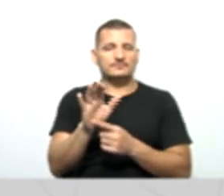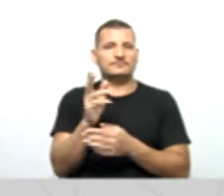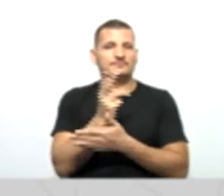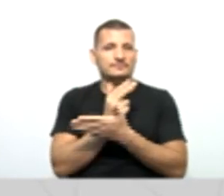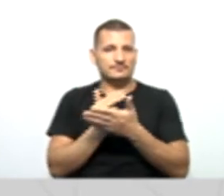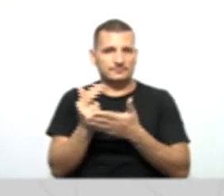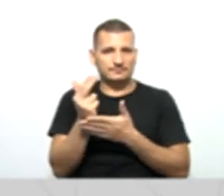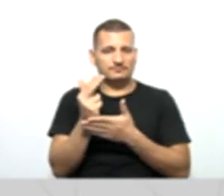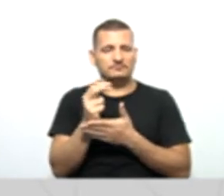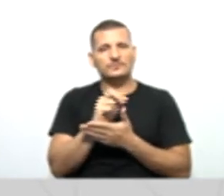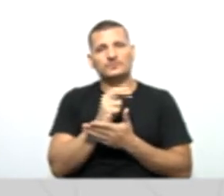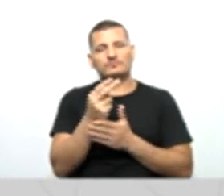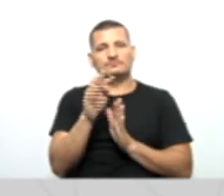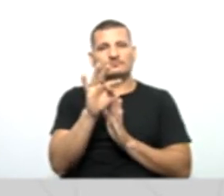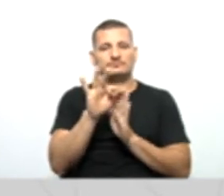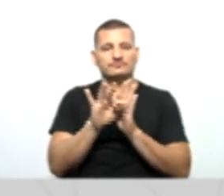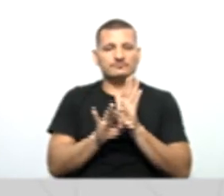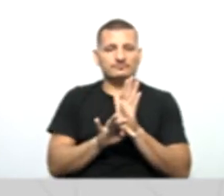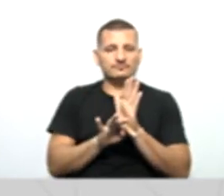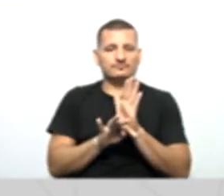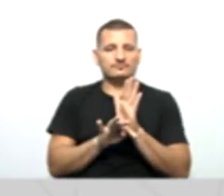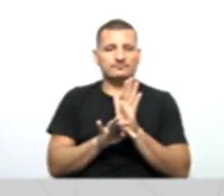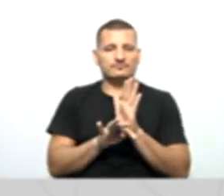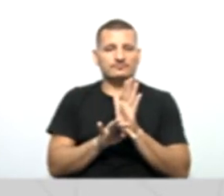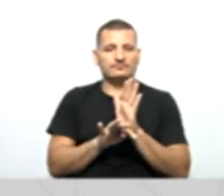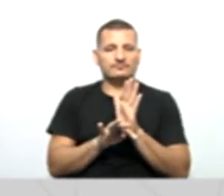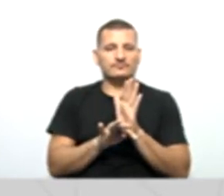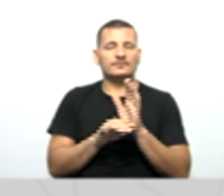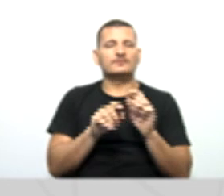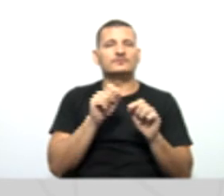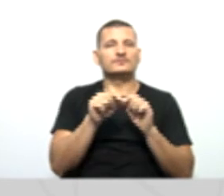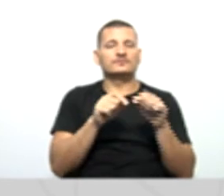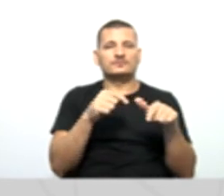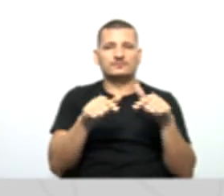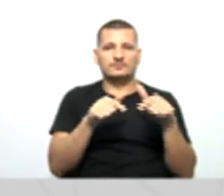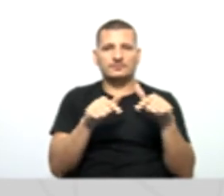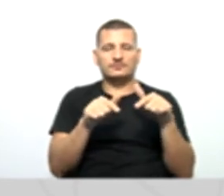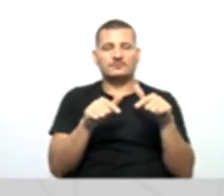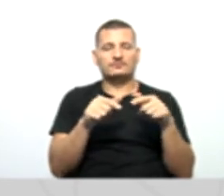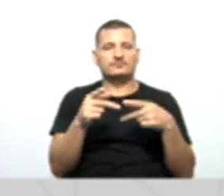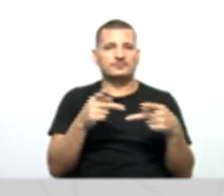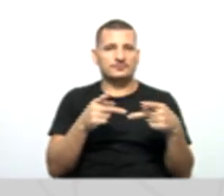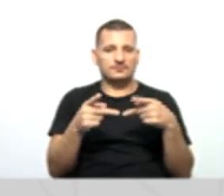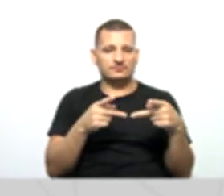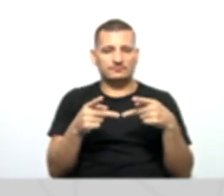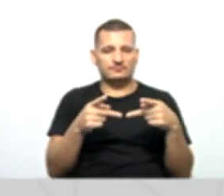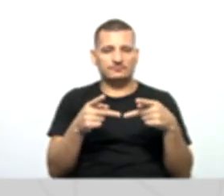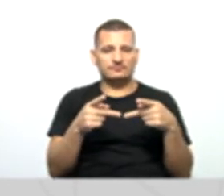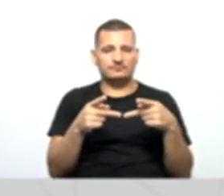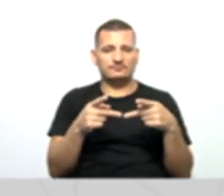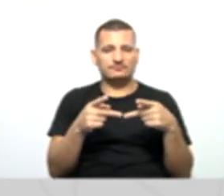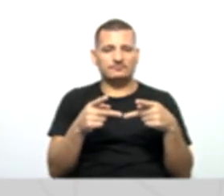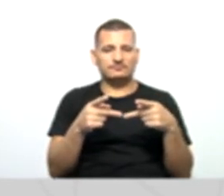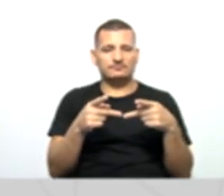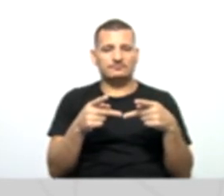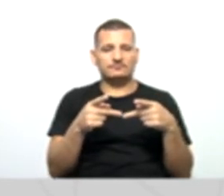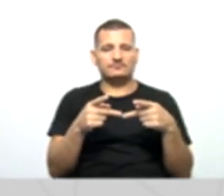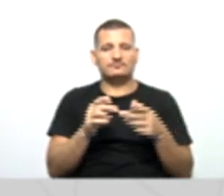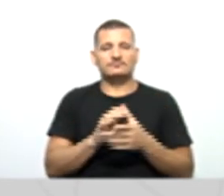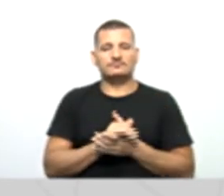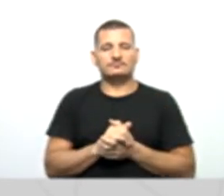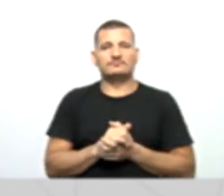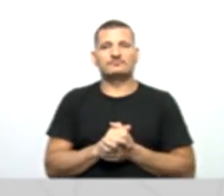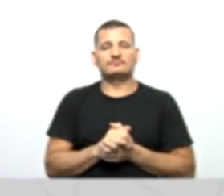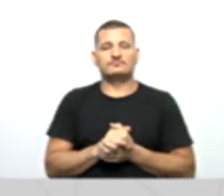ou indentada, uma lista encadeada, das atividades que definem as entregas do projeto e a decomposição em pacotes